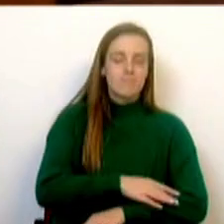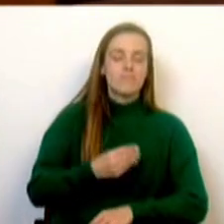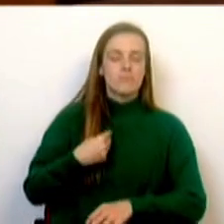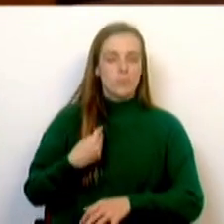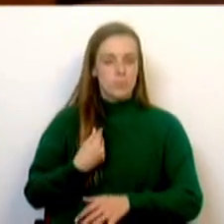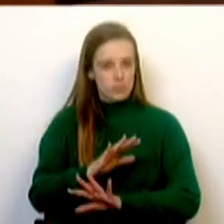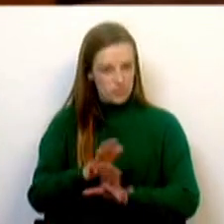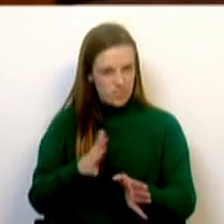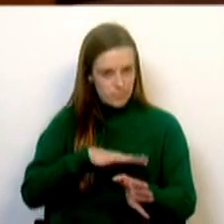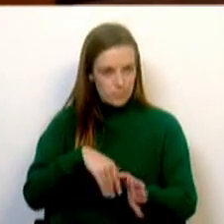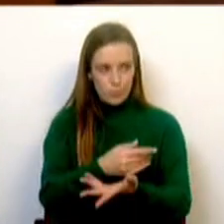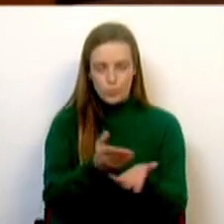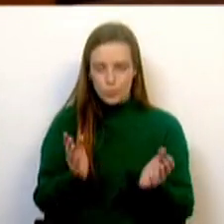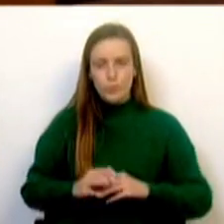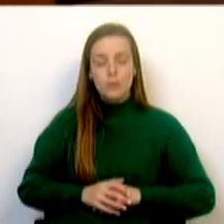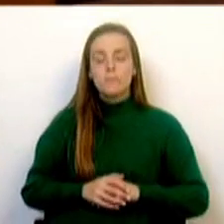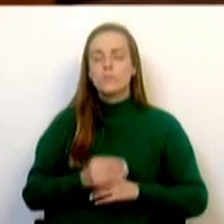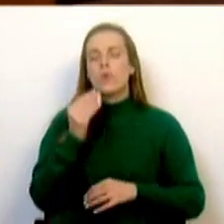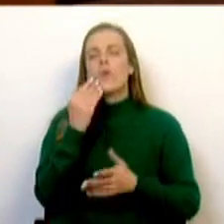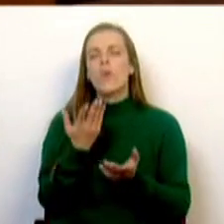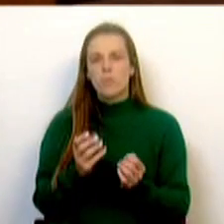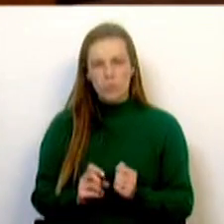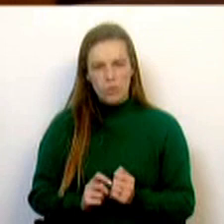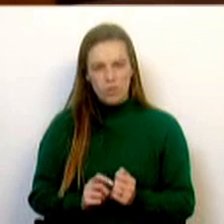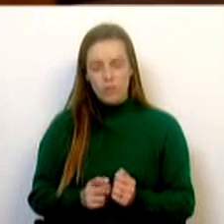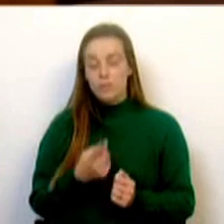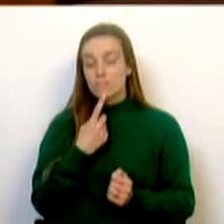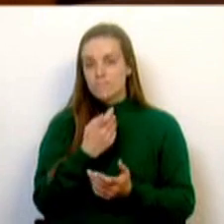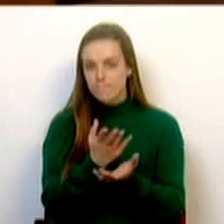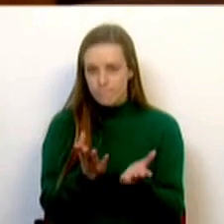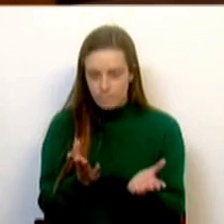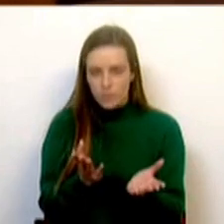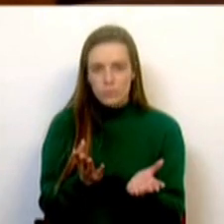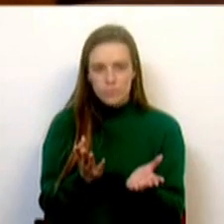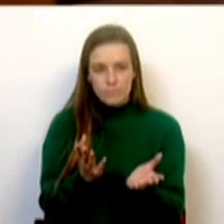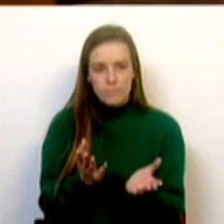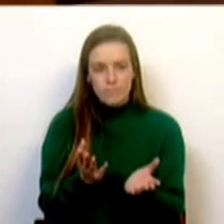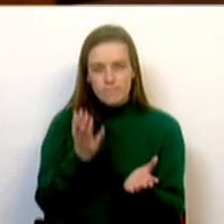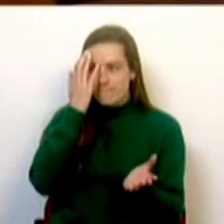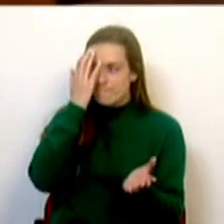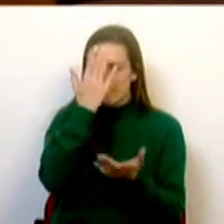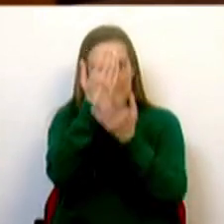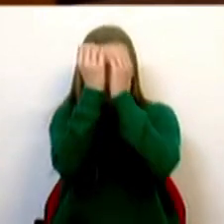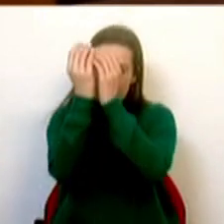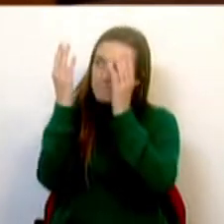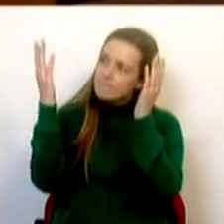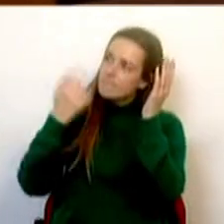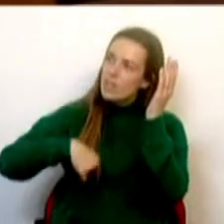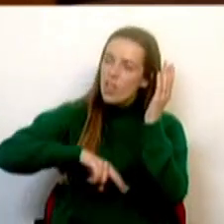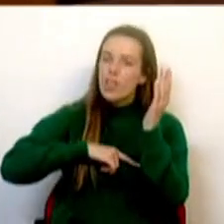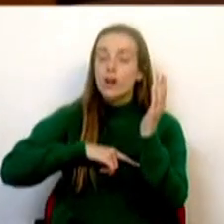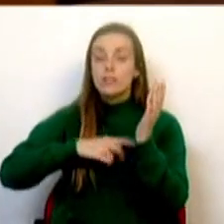o mundo. Como é possível? É a pergunta que perpassa pela mente de muitos de nós. É